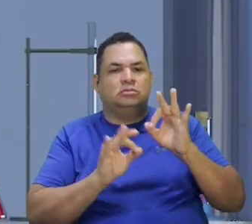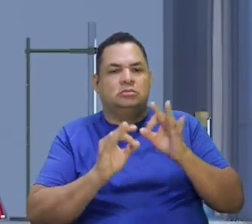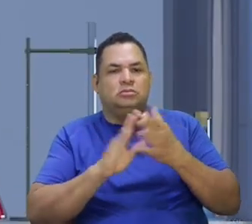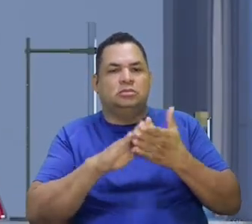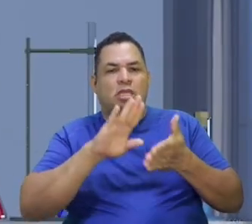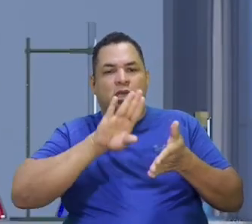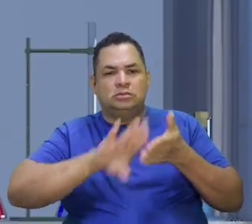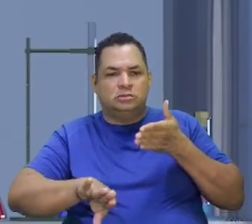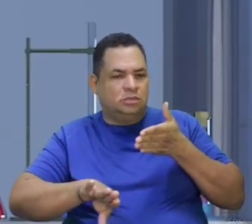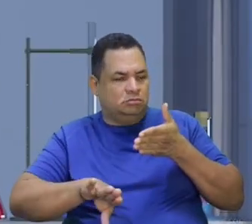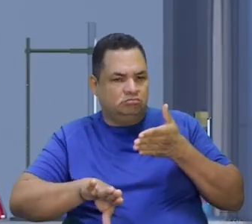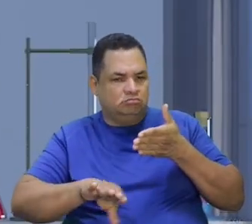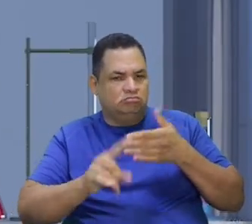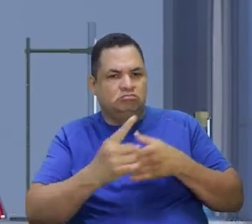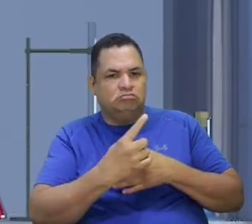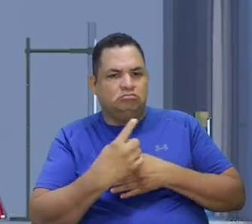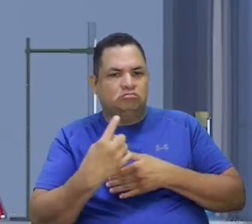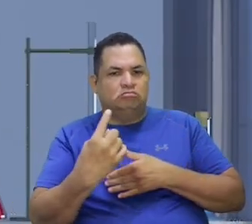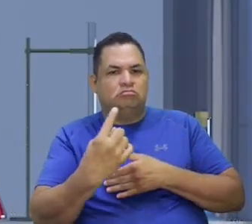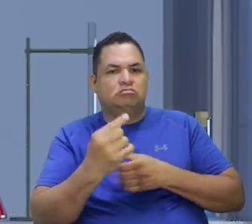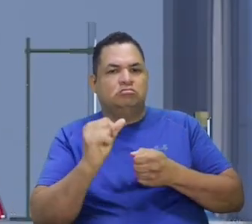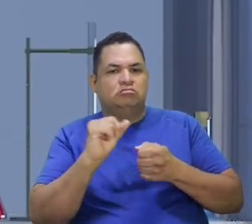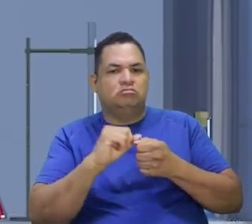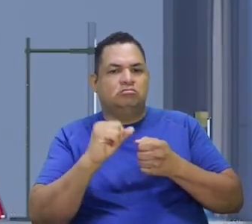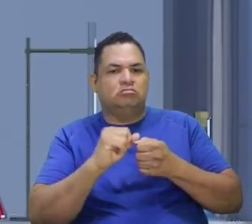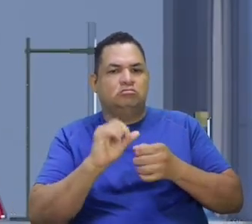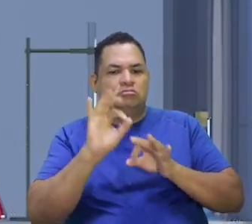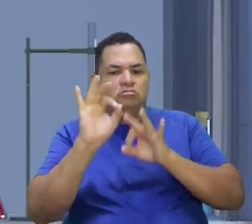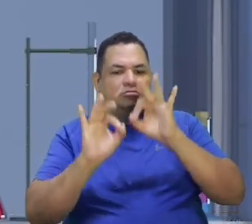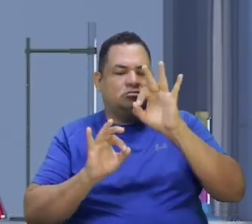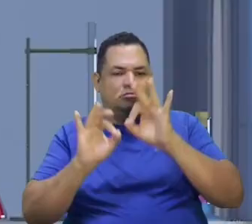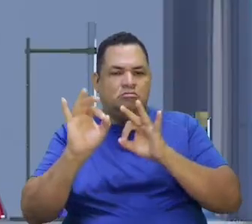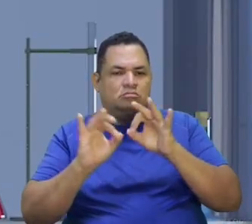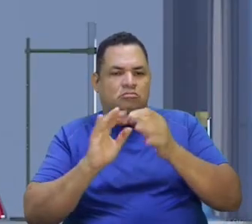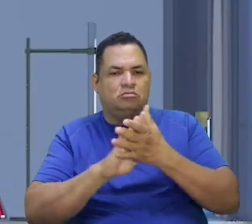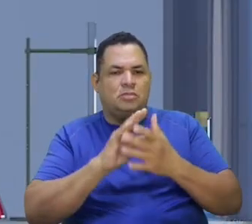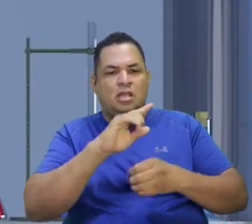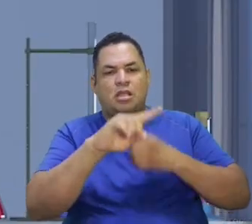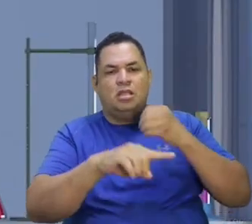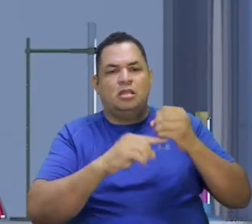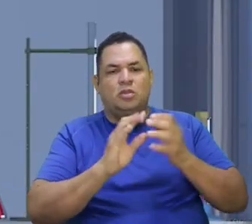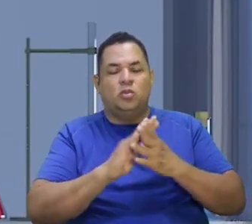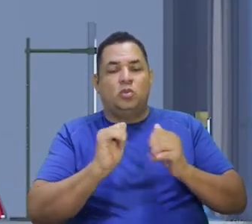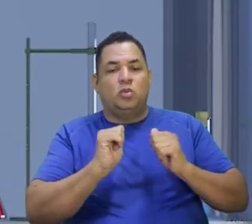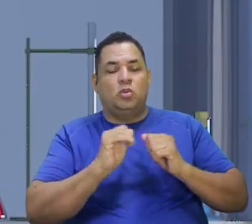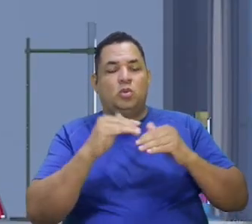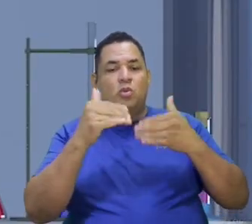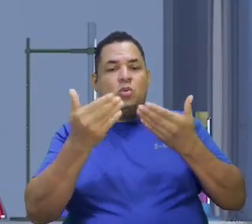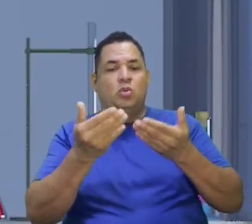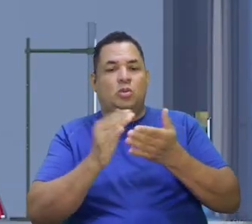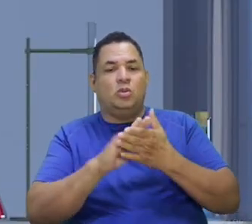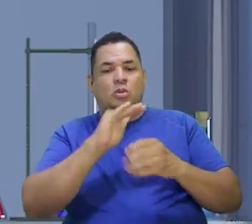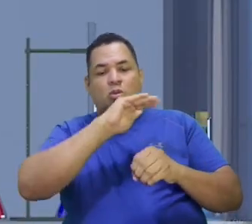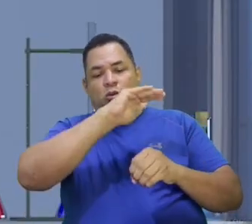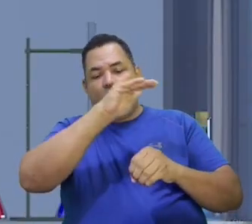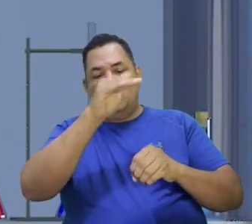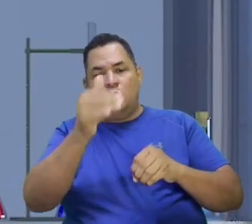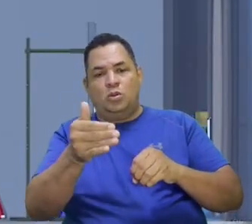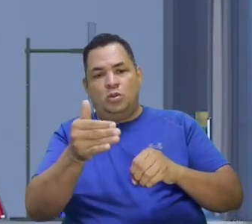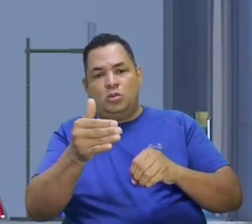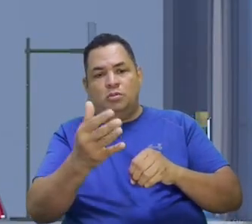de retirar, nós vamos fazer a distribuição do átomo neutro e ver qual é a camada que